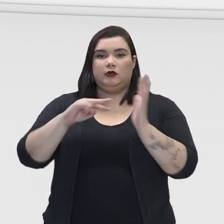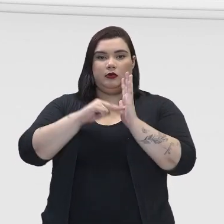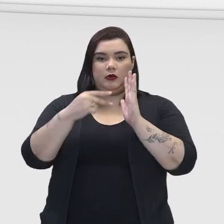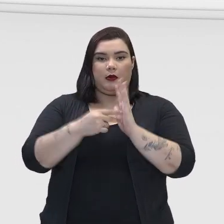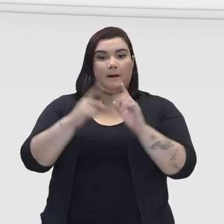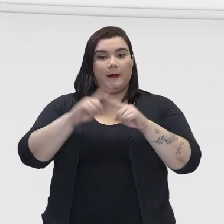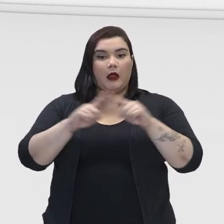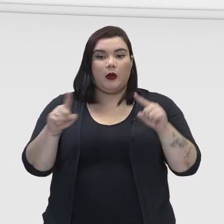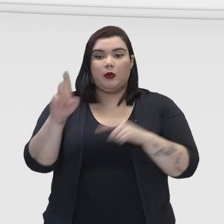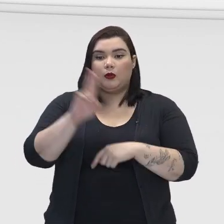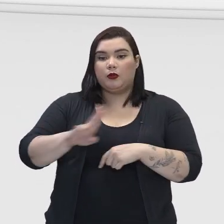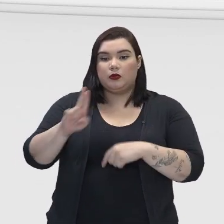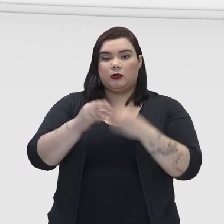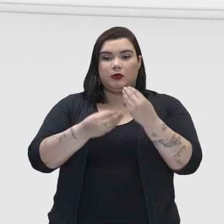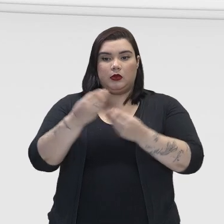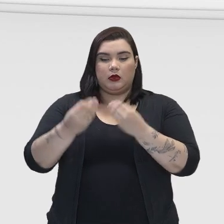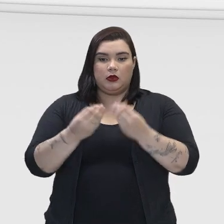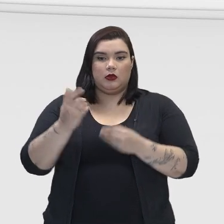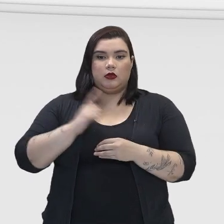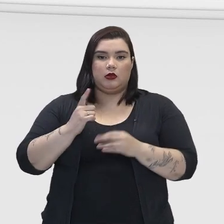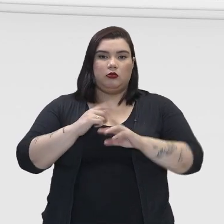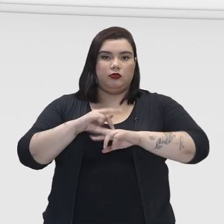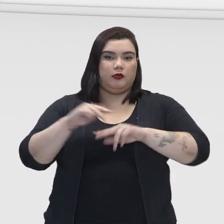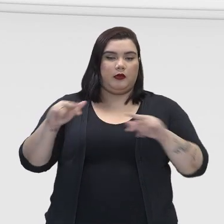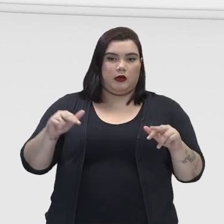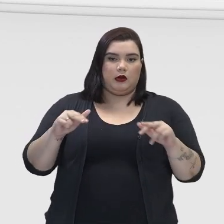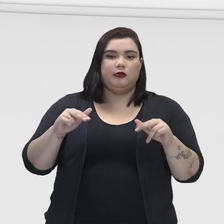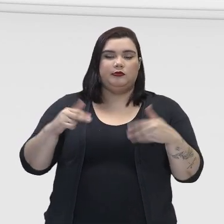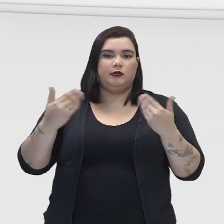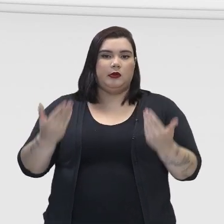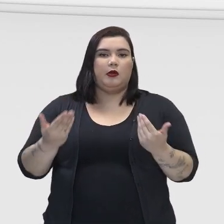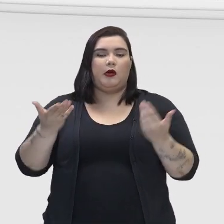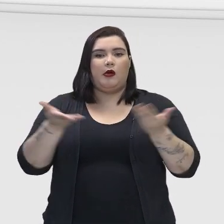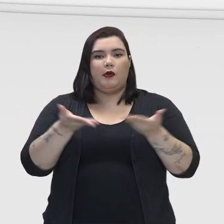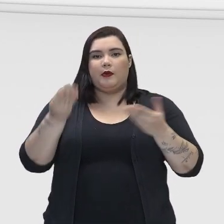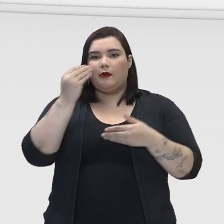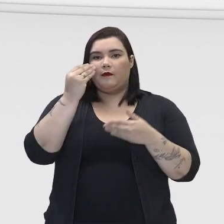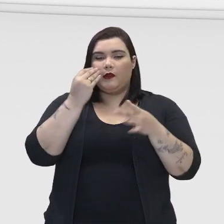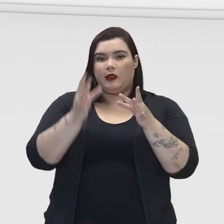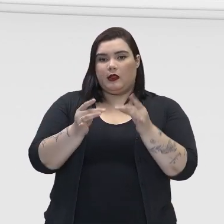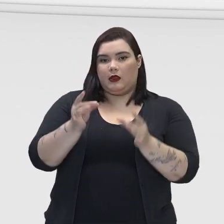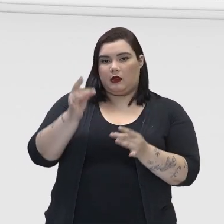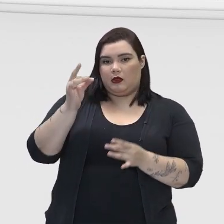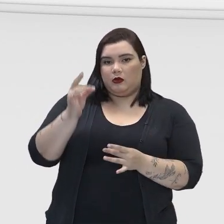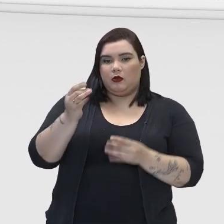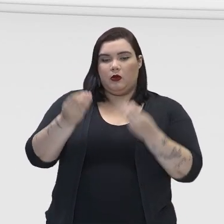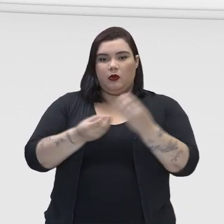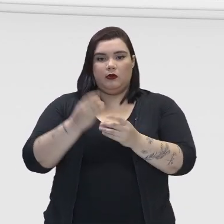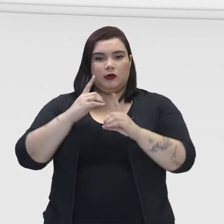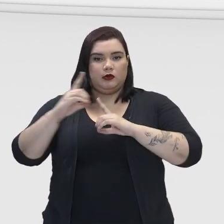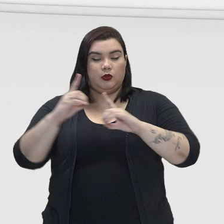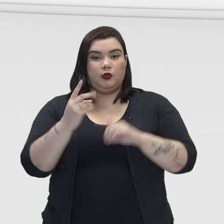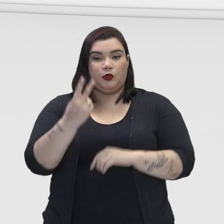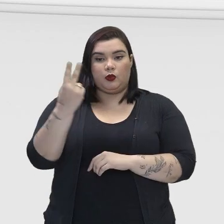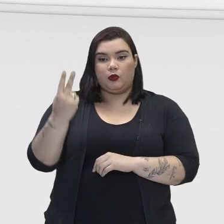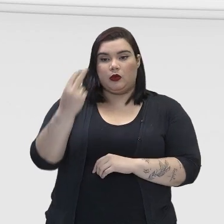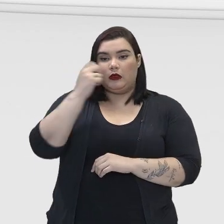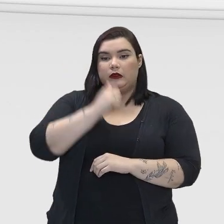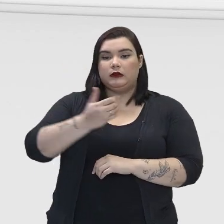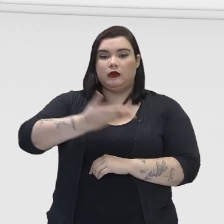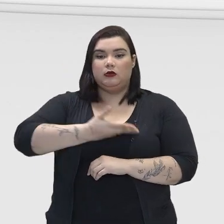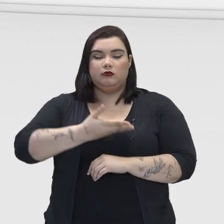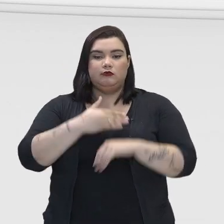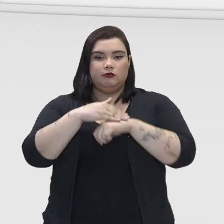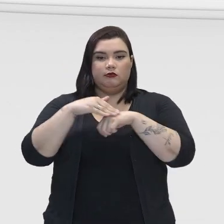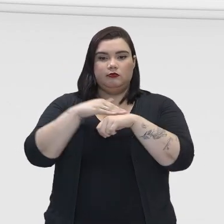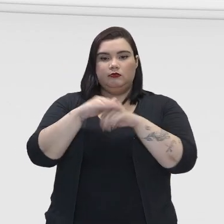eles são usados em situações diferentes. E é isso que nós vamos ver agora, em um diálogo de duas amigas que estão falando aí sobre